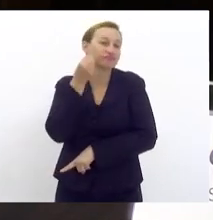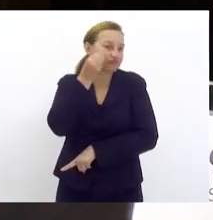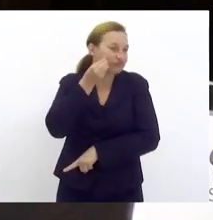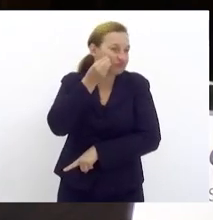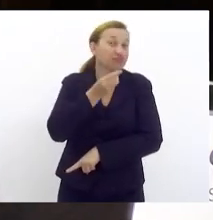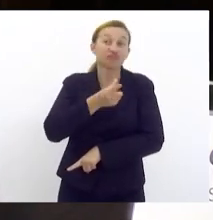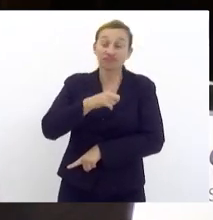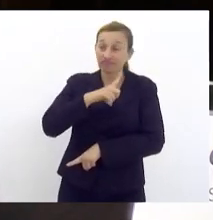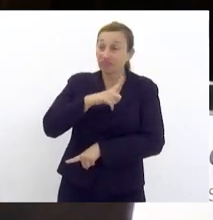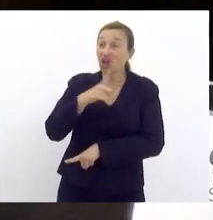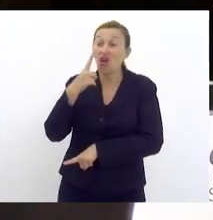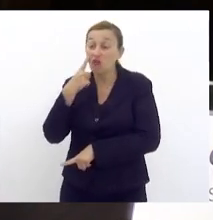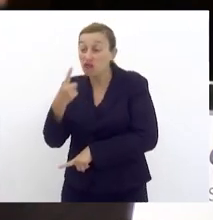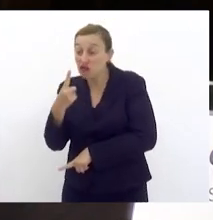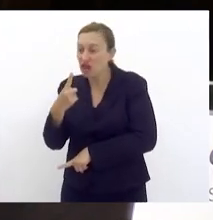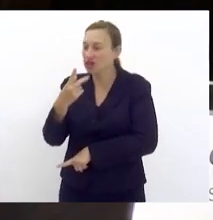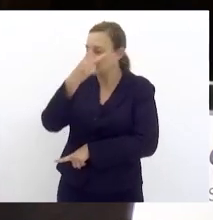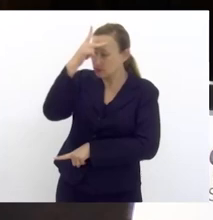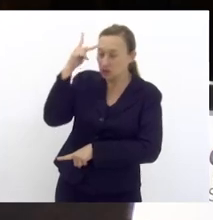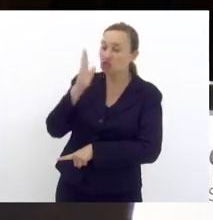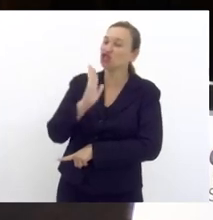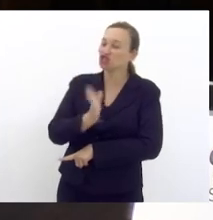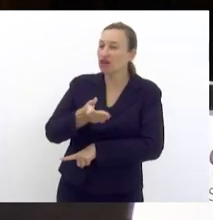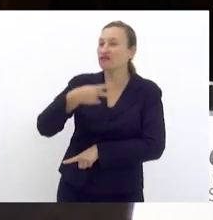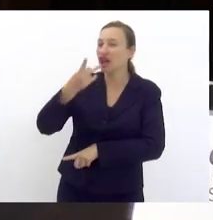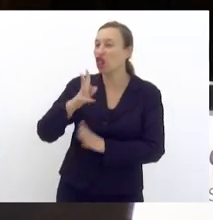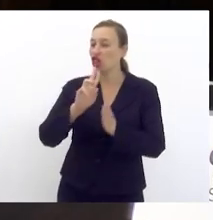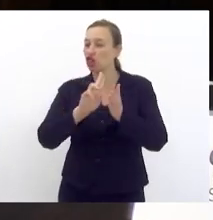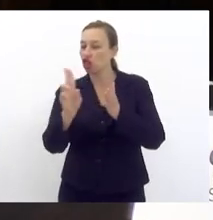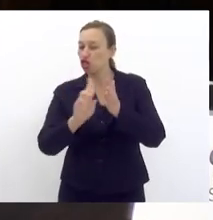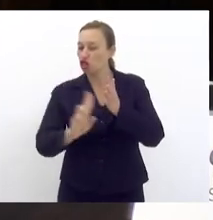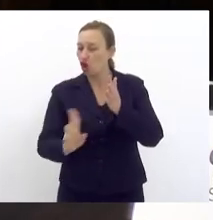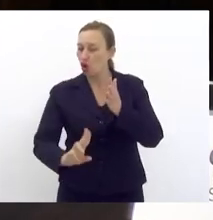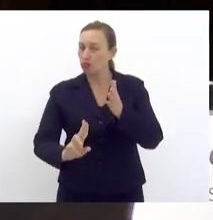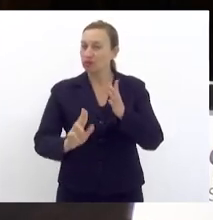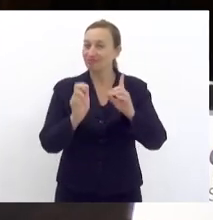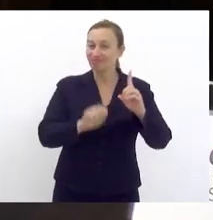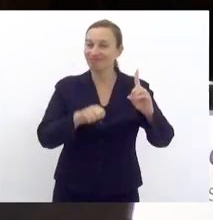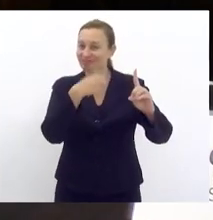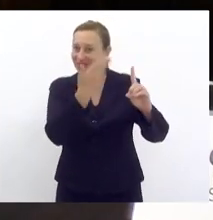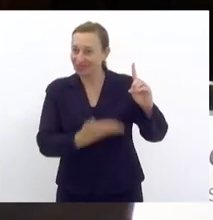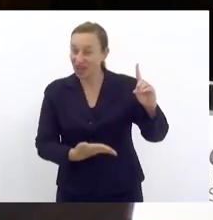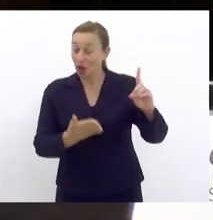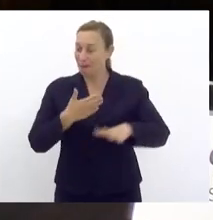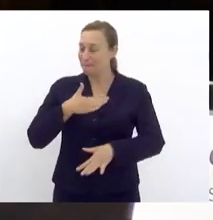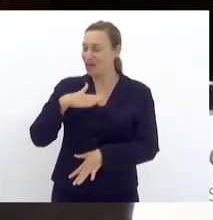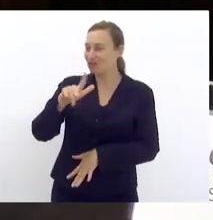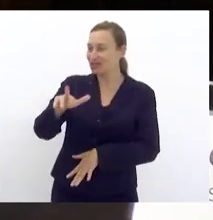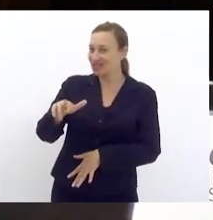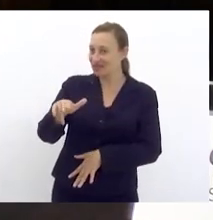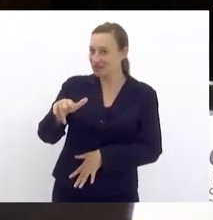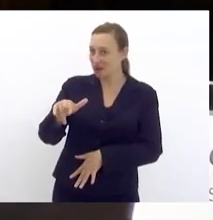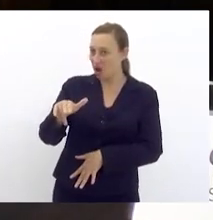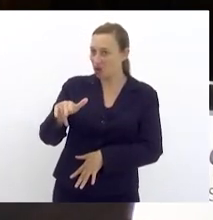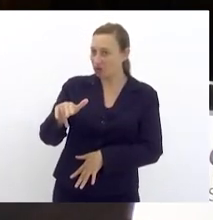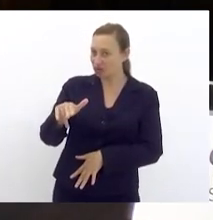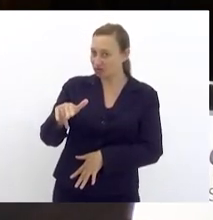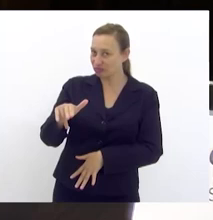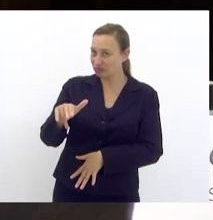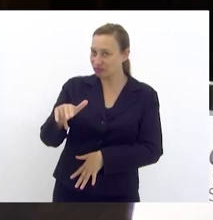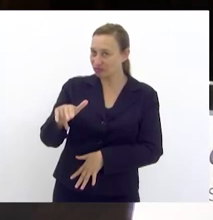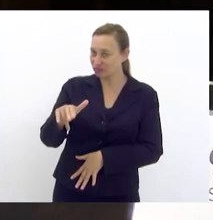essas pessoas que, como esses que eu falei aqui, sendo homenageado, meus irmãos de farda, é